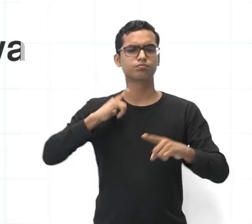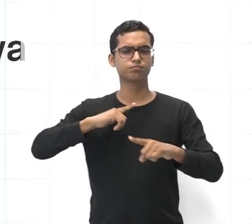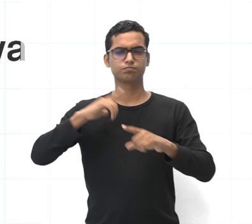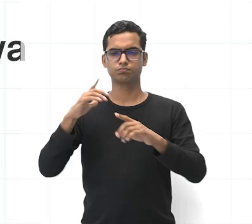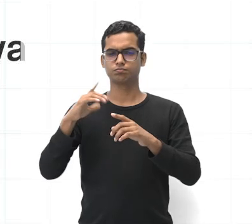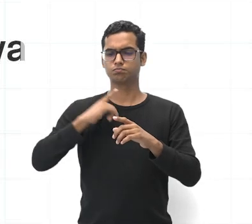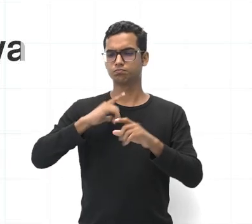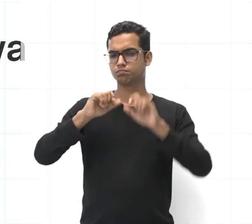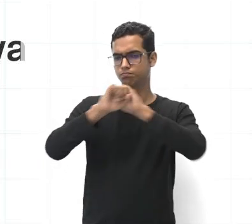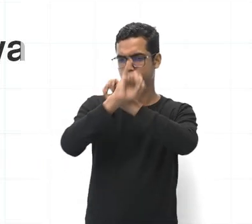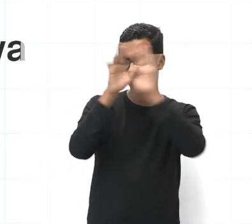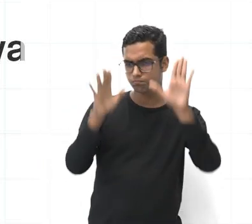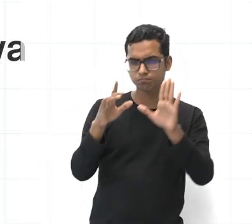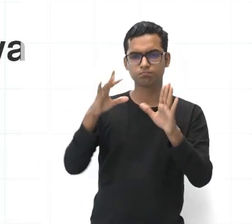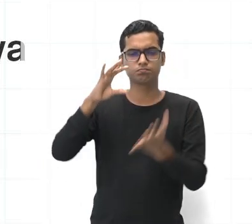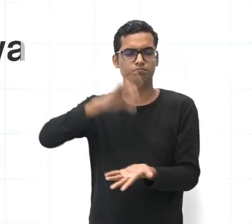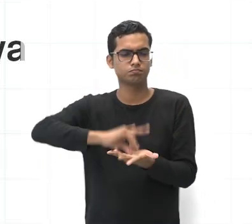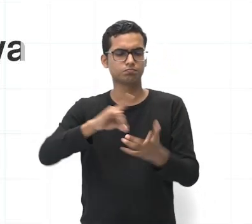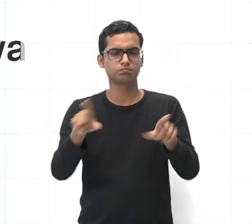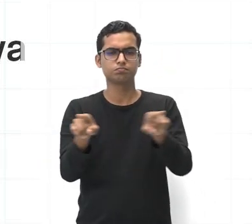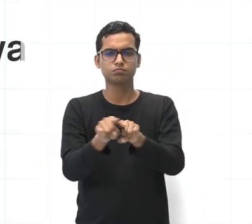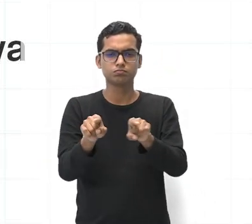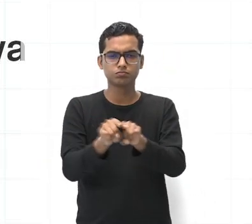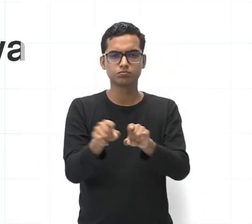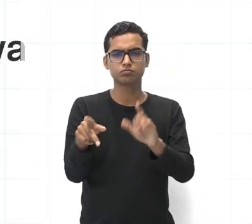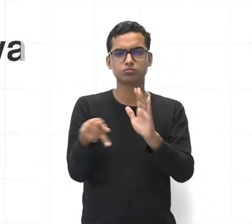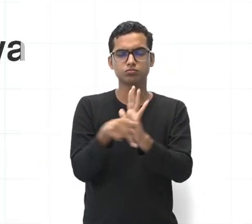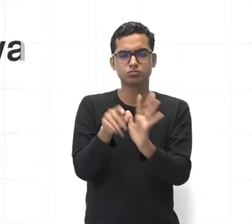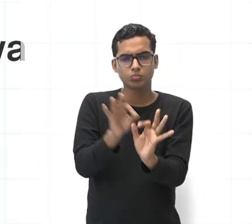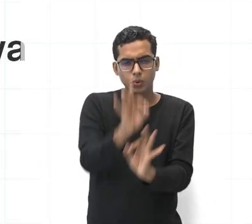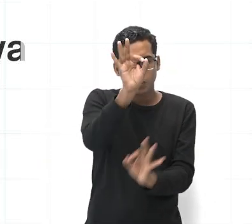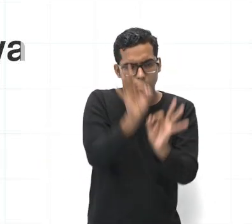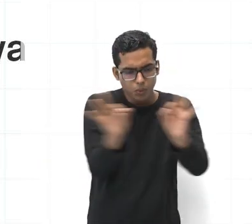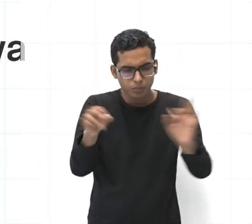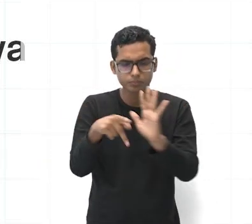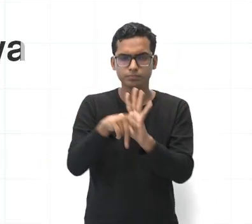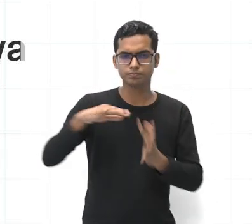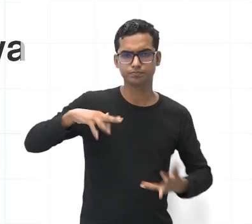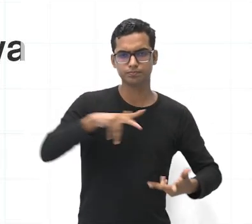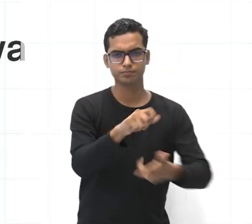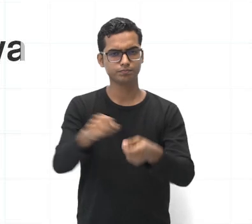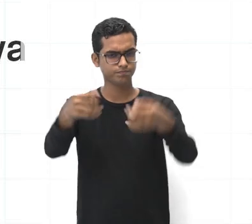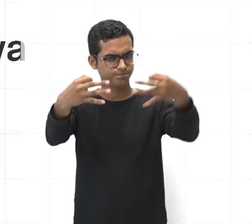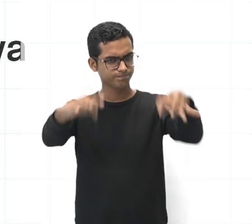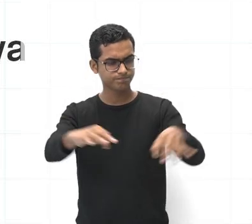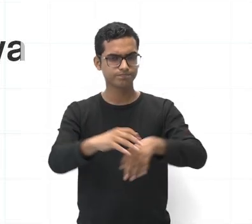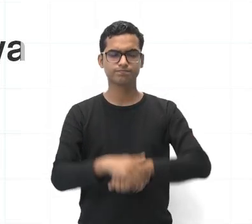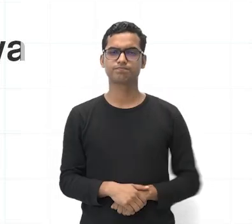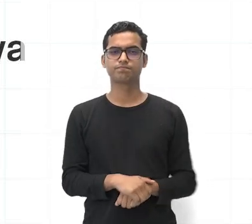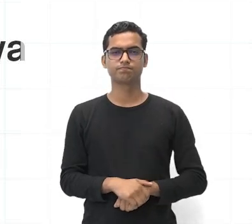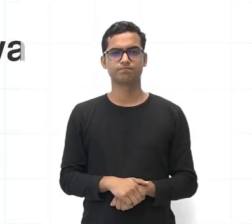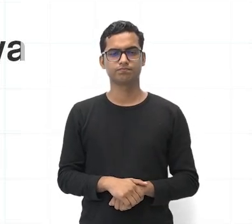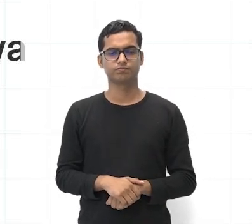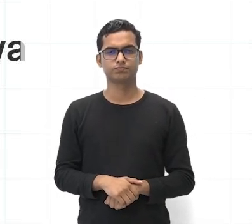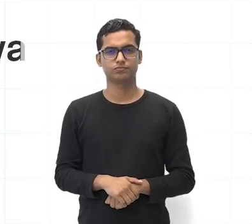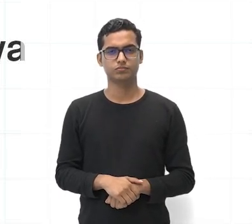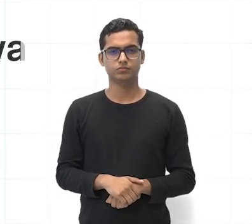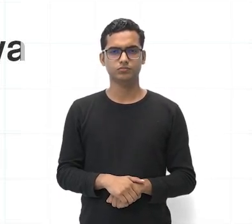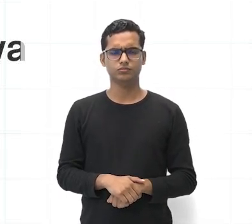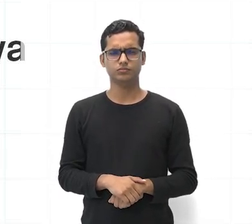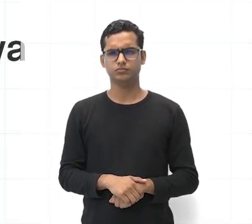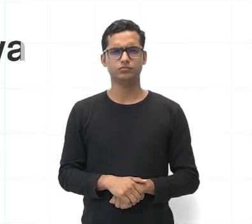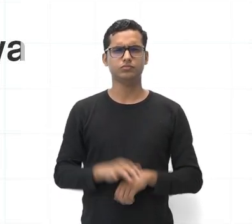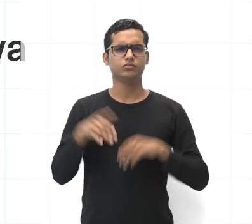relativa precisão o tamanho do planeta Terra. E qual foi, professora,